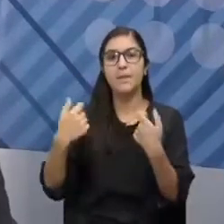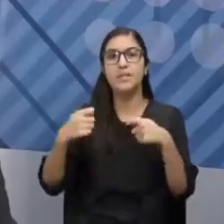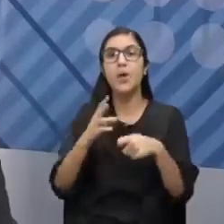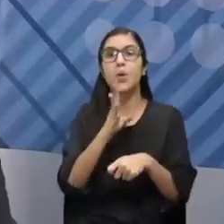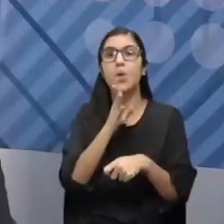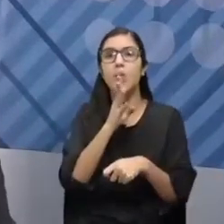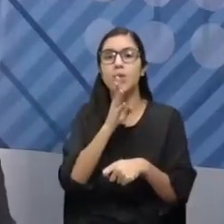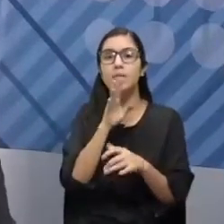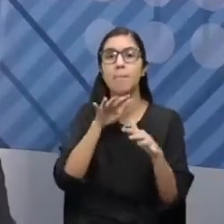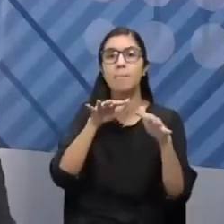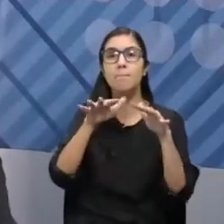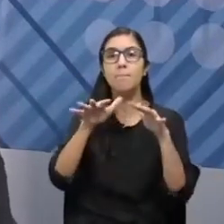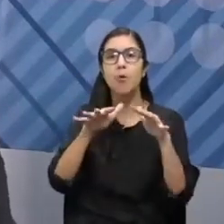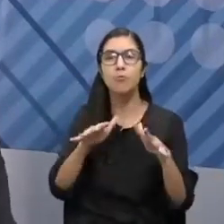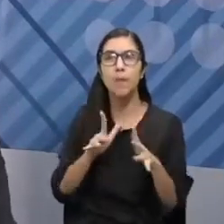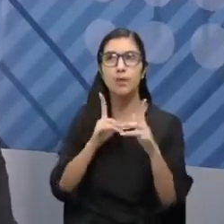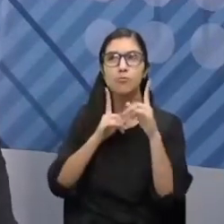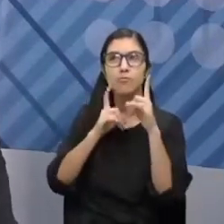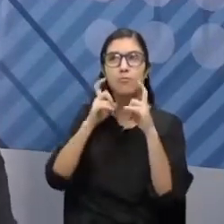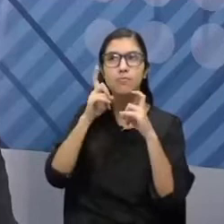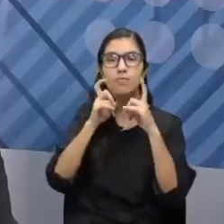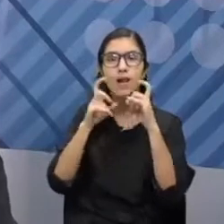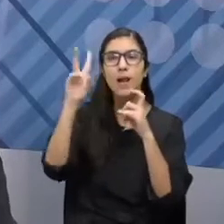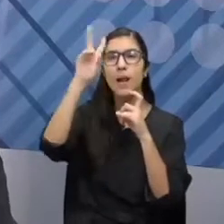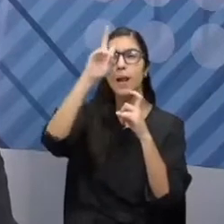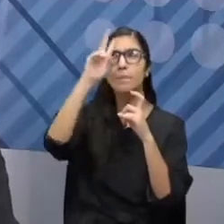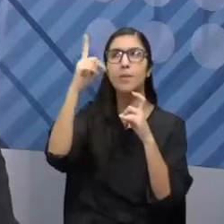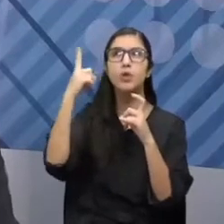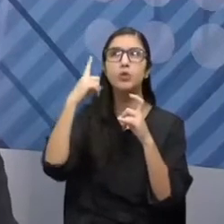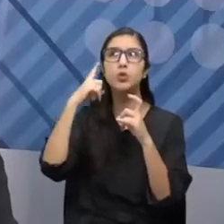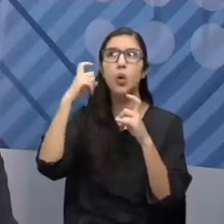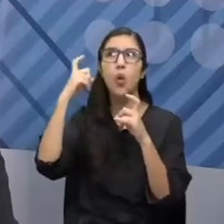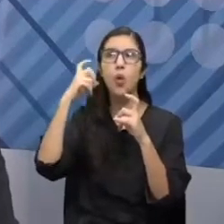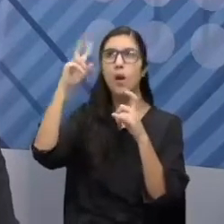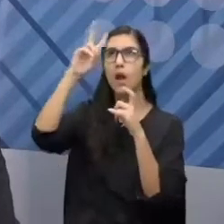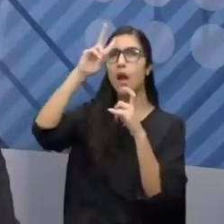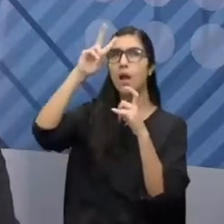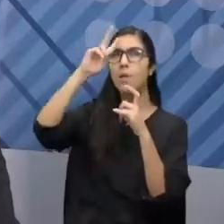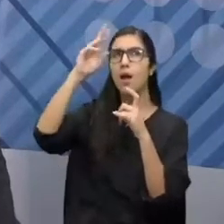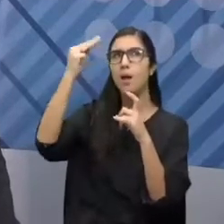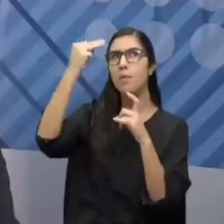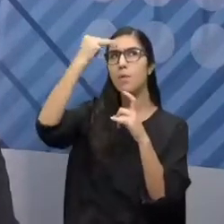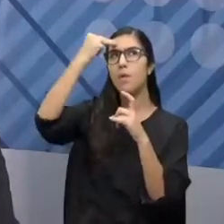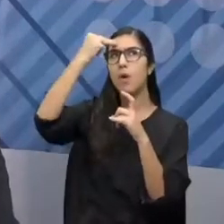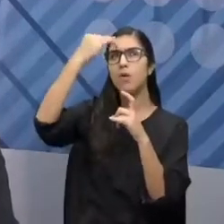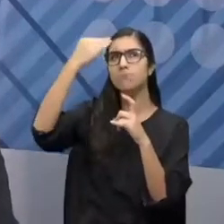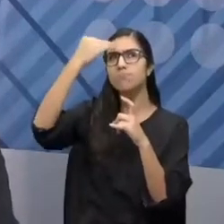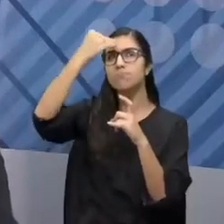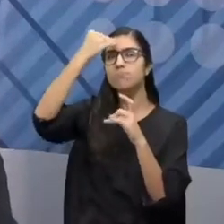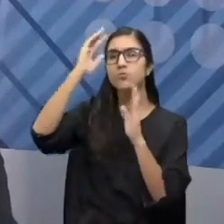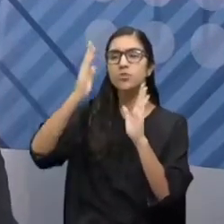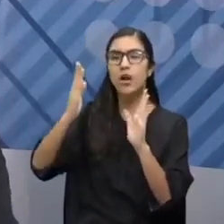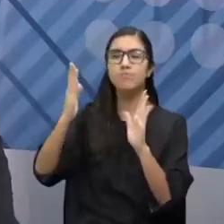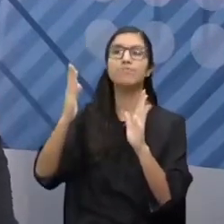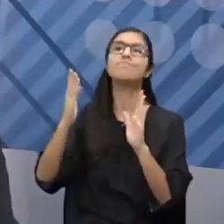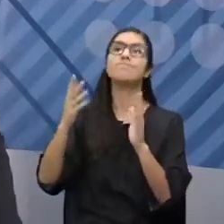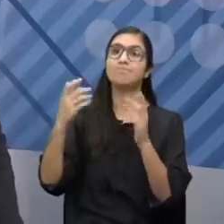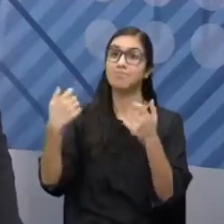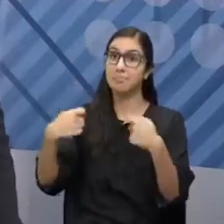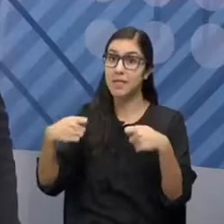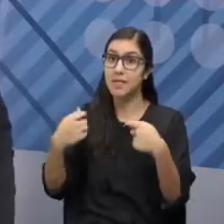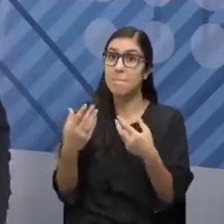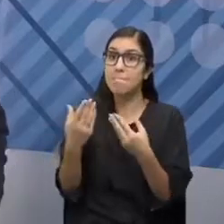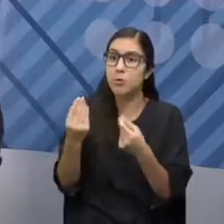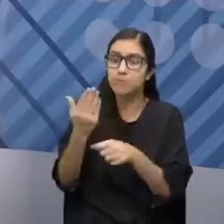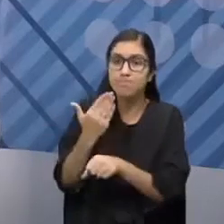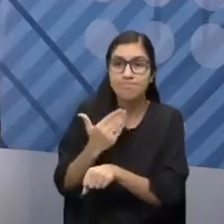os movimentos fonoarticulatórios, ter lembrança de som para conseguir essa interpretação. É algo que exige muito